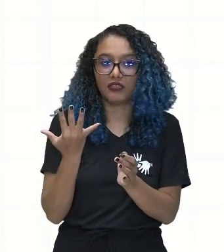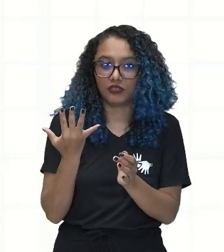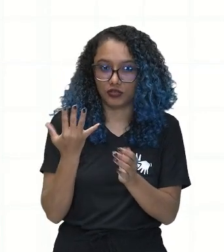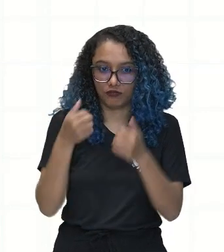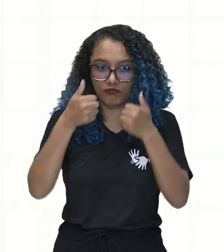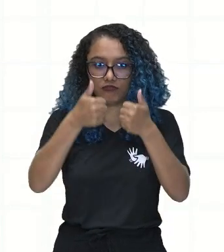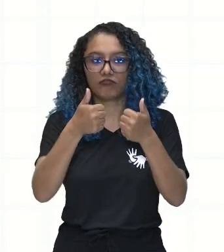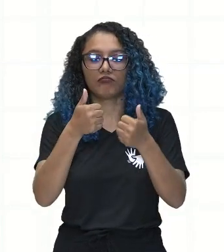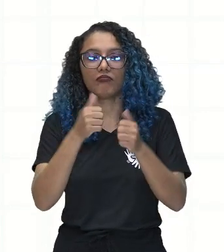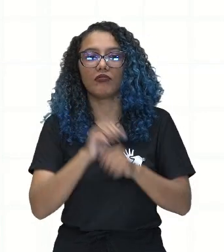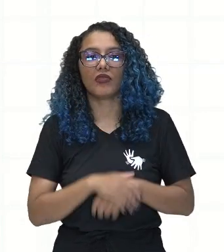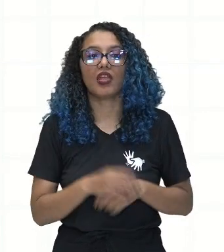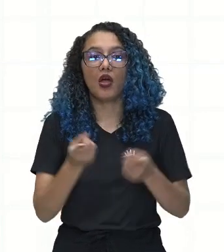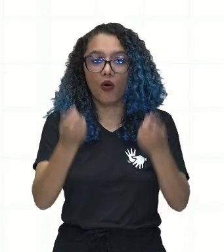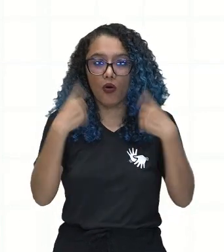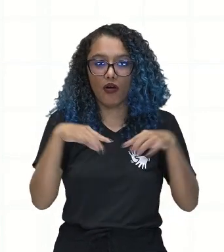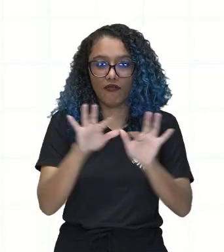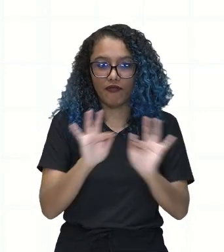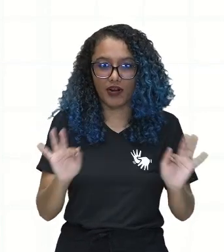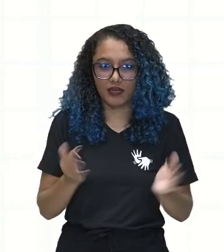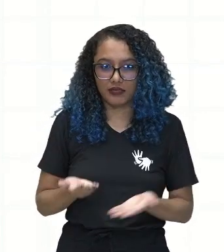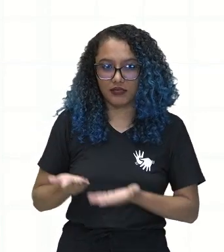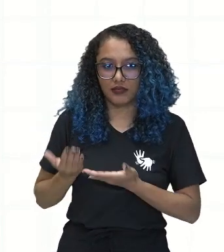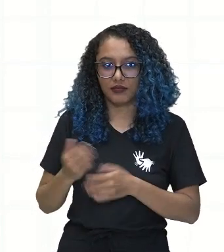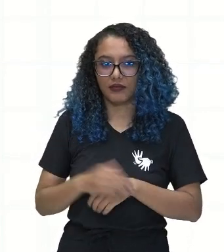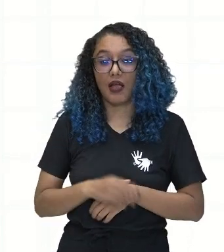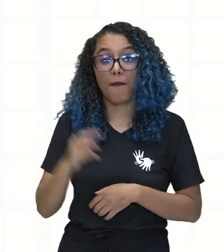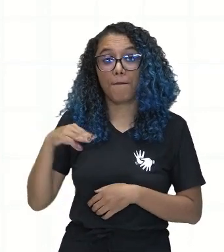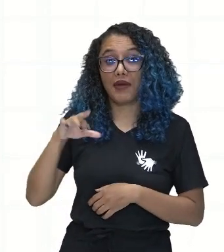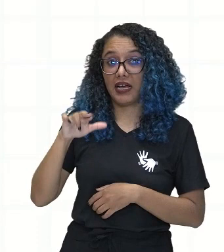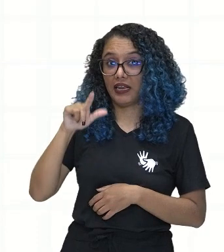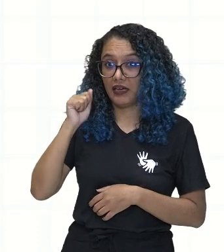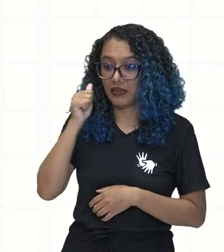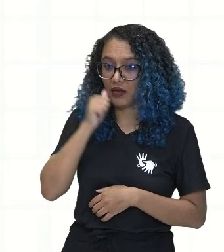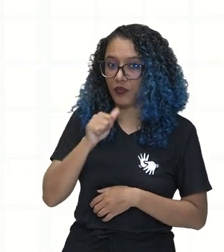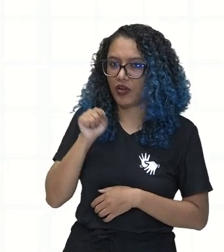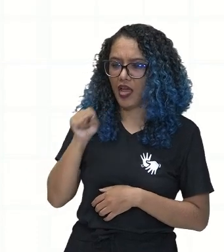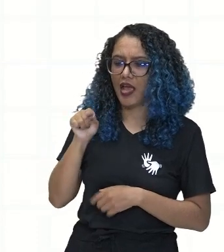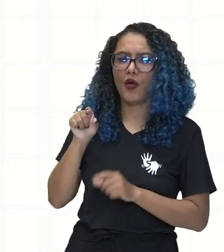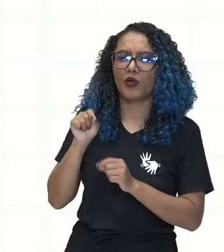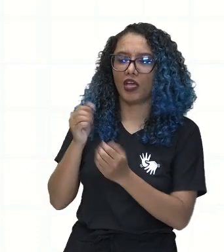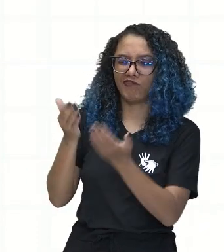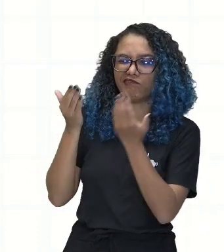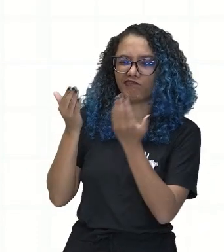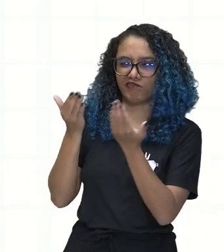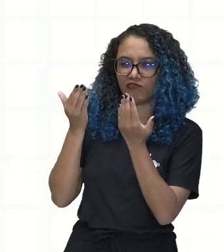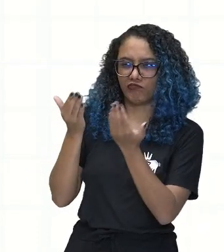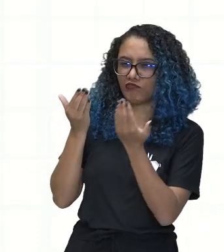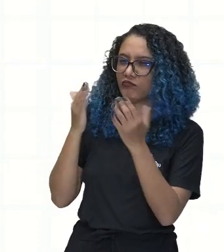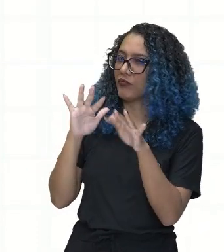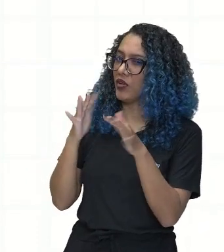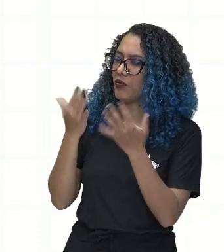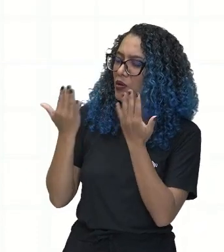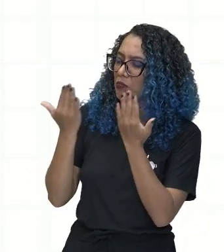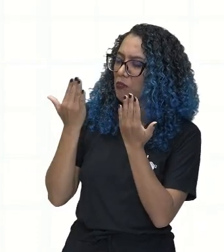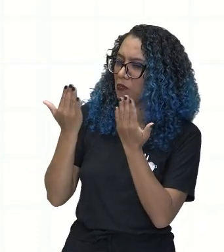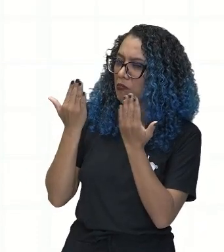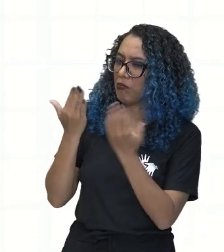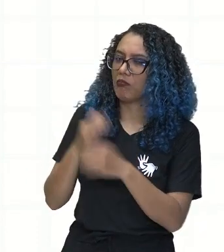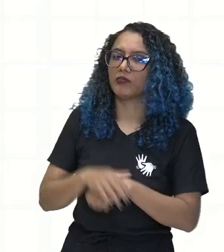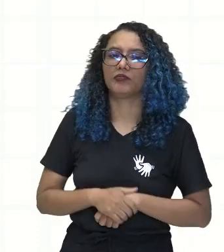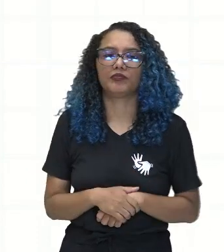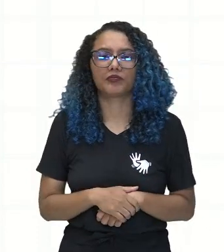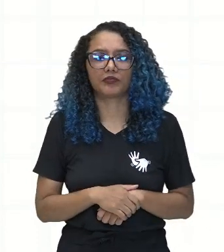numeral. Mariana é meio desconfiada. Notem que aqui, apesar